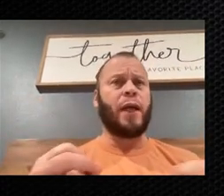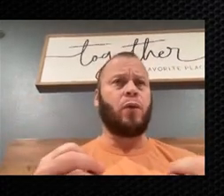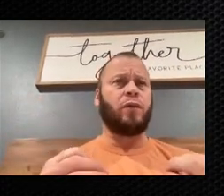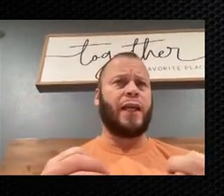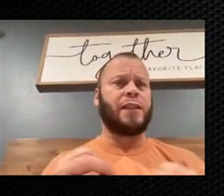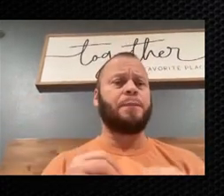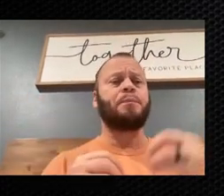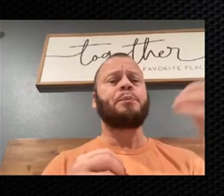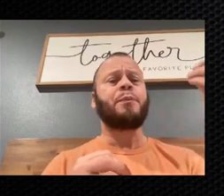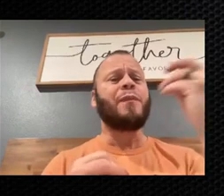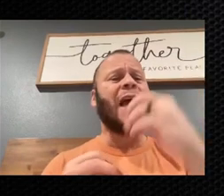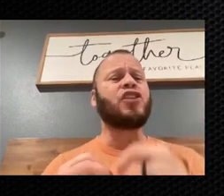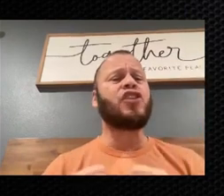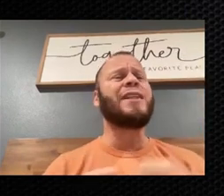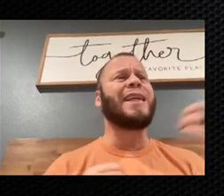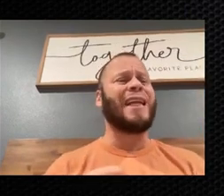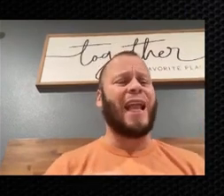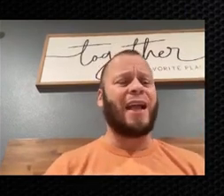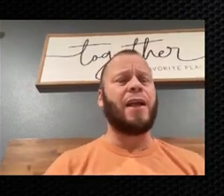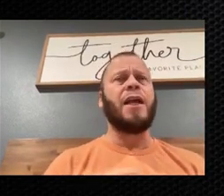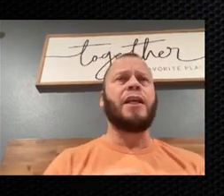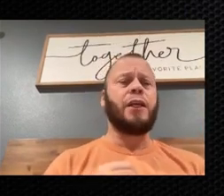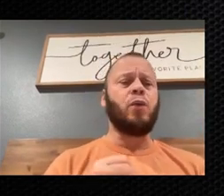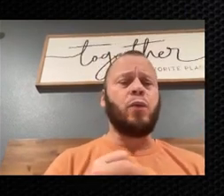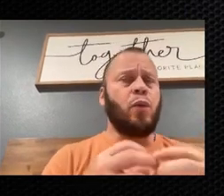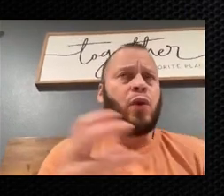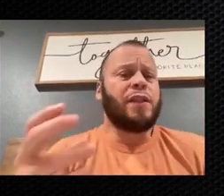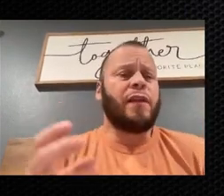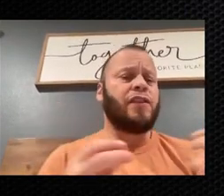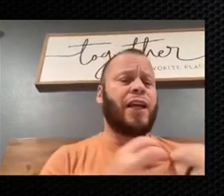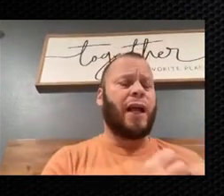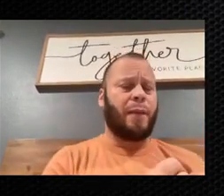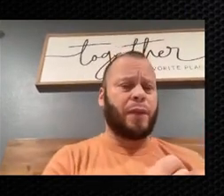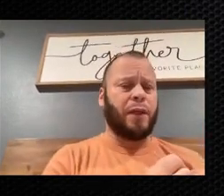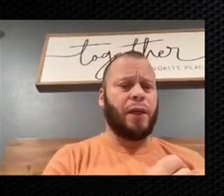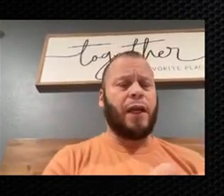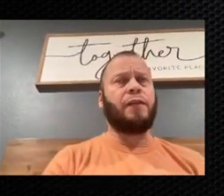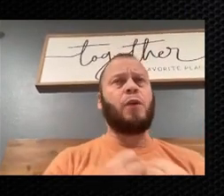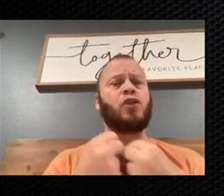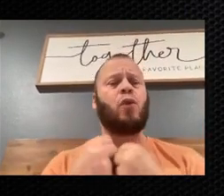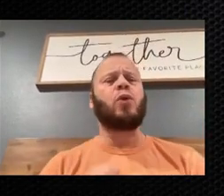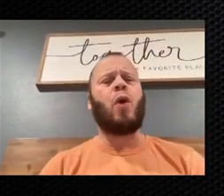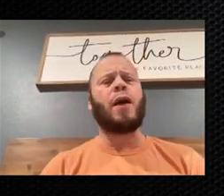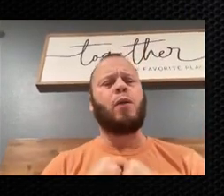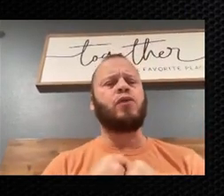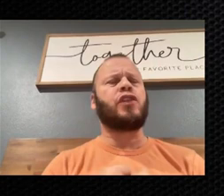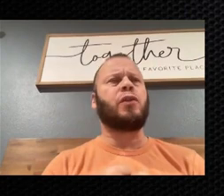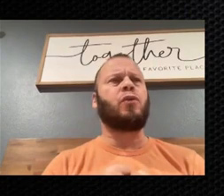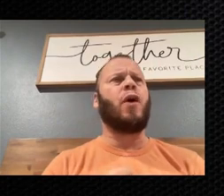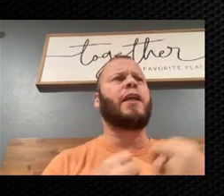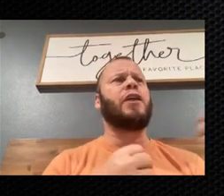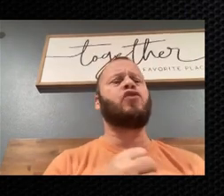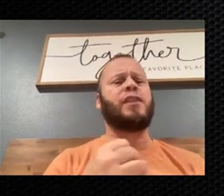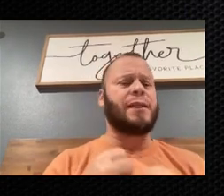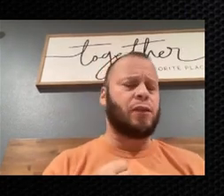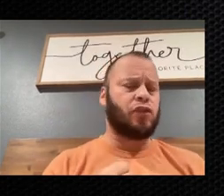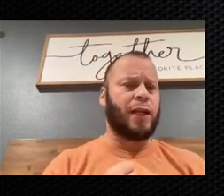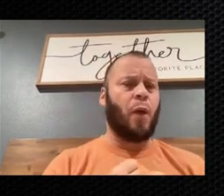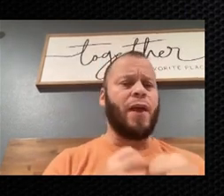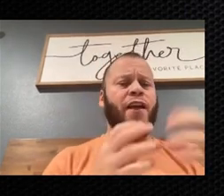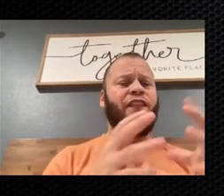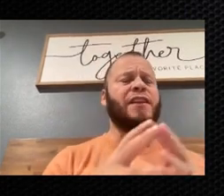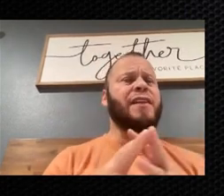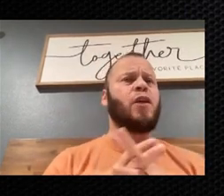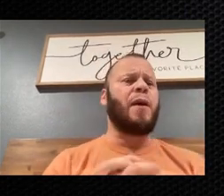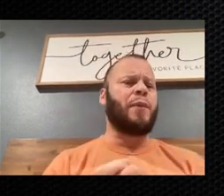o que acontece a China quer que o ocidente acabe então a gente coloca um Tik Tok e de utilização